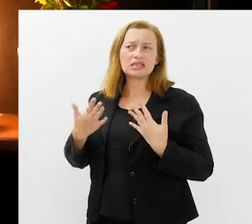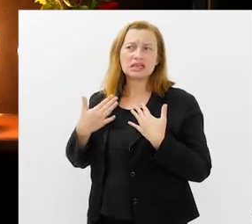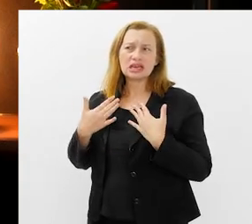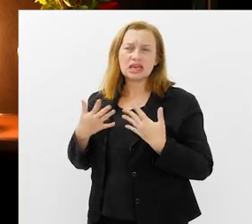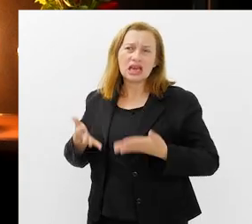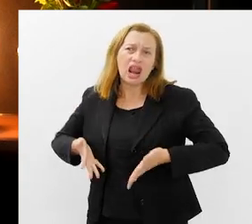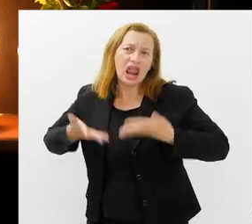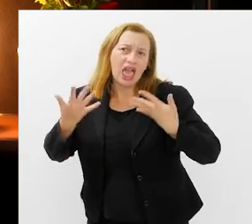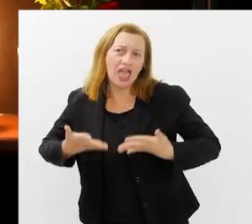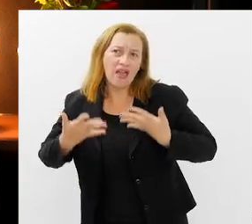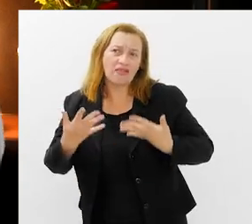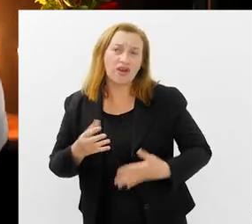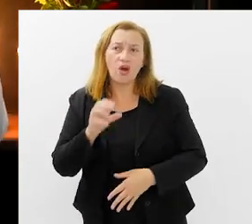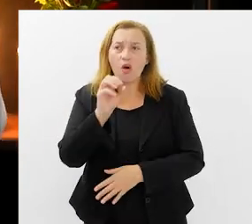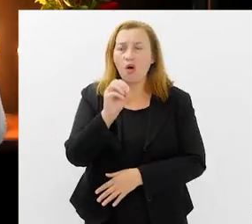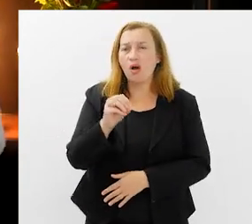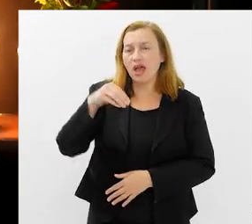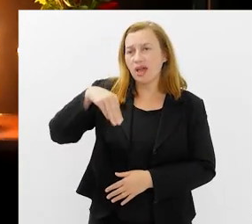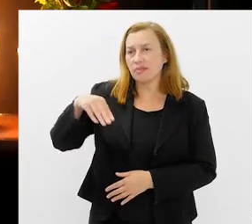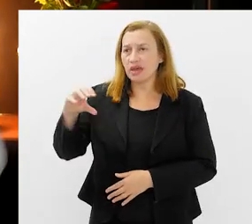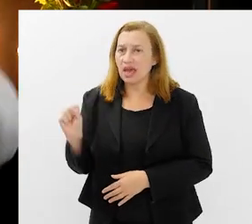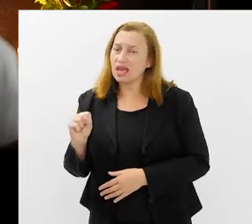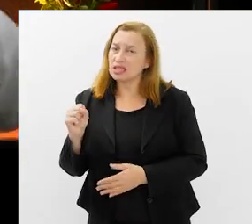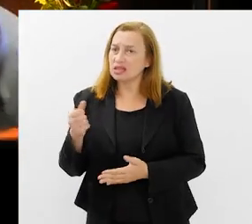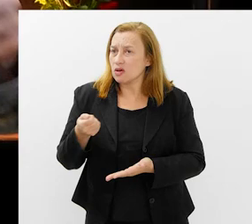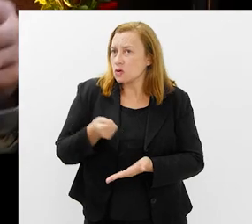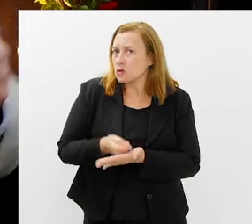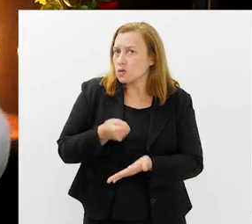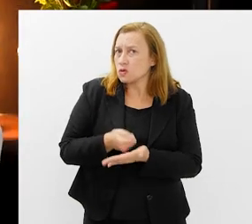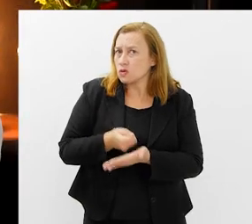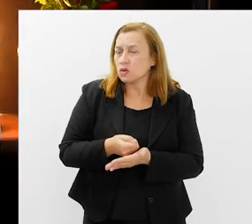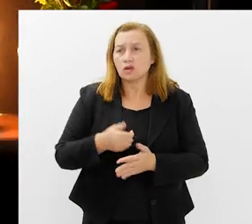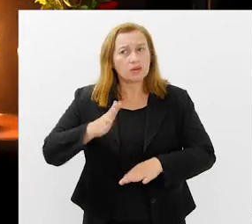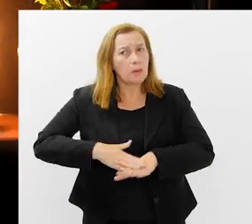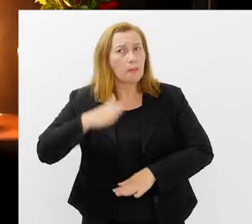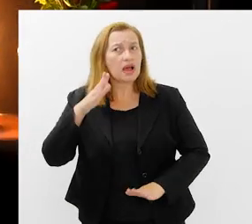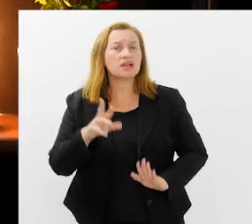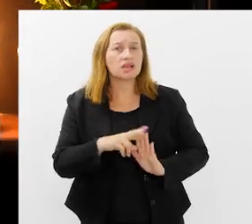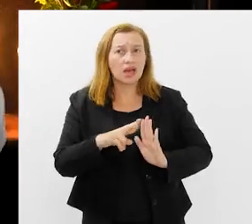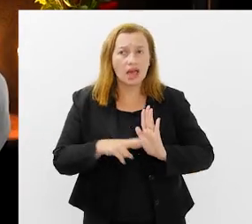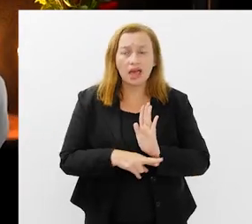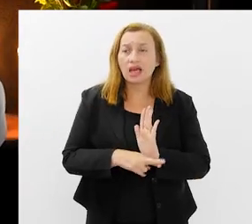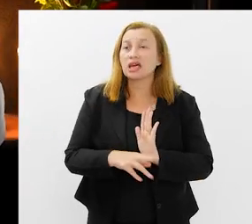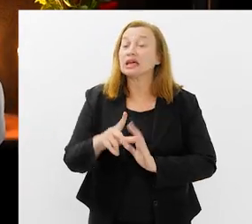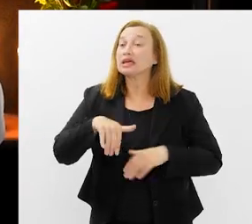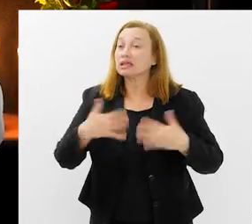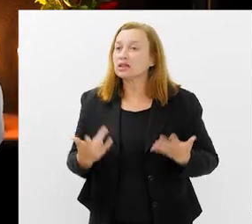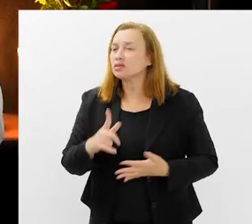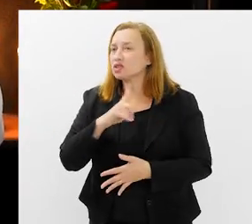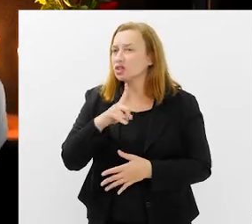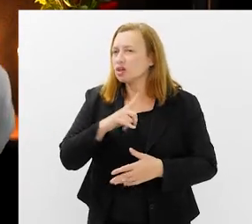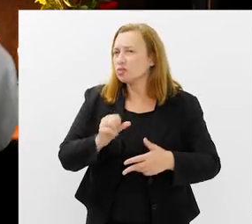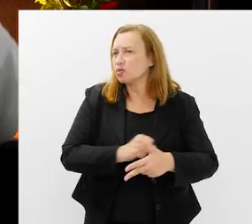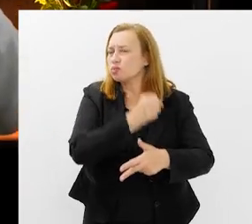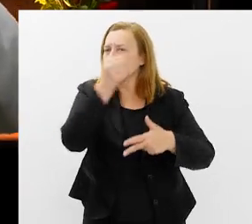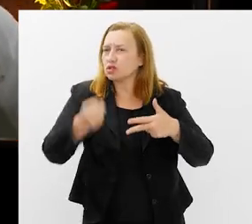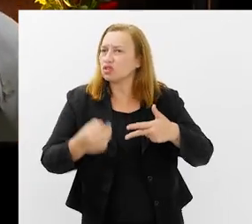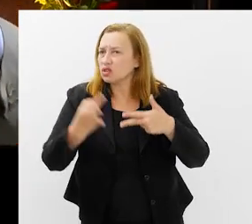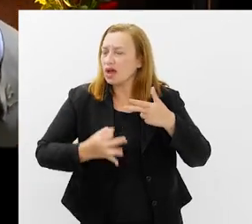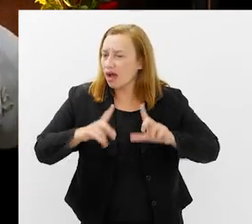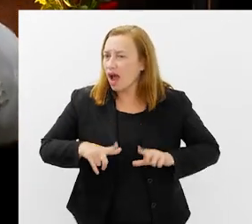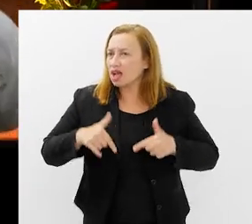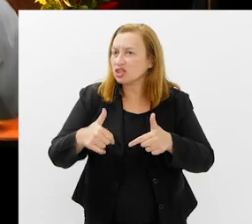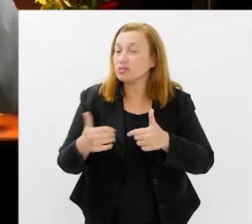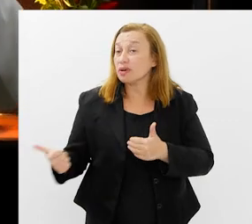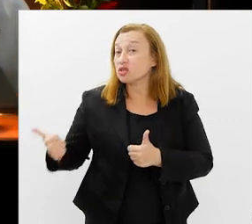permissivos demais. A OMS já tem padrões muito mais rigorosos. Então, nós temos que, o Poder Judiciário tem que